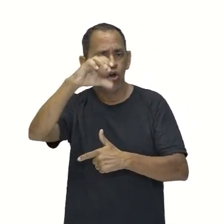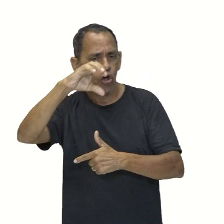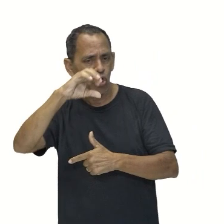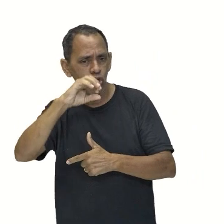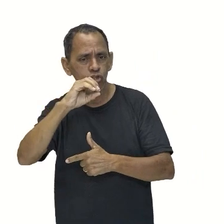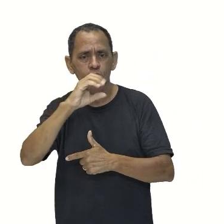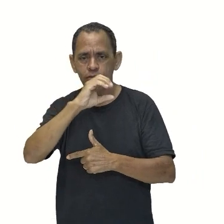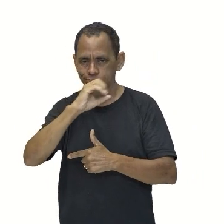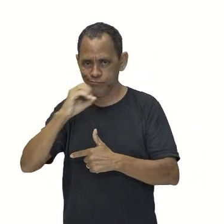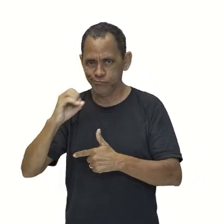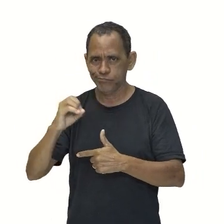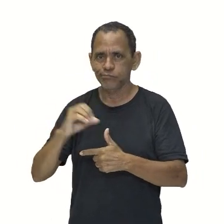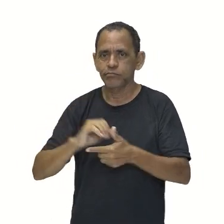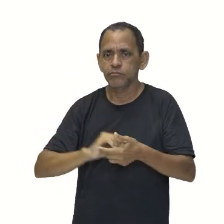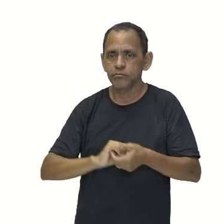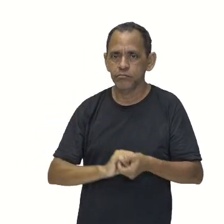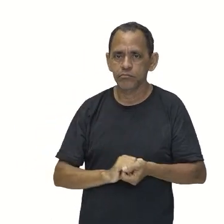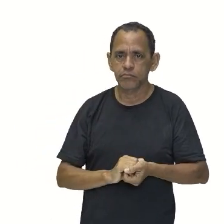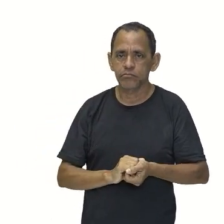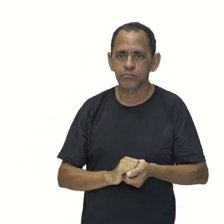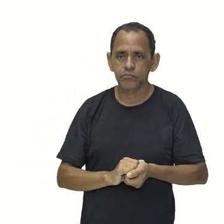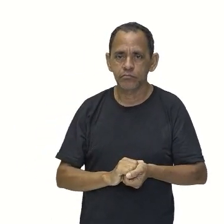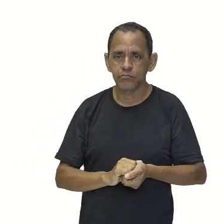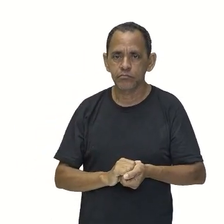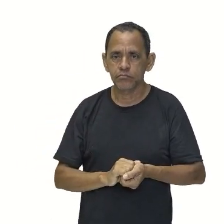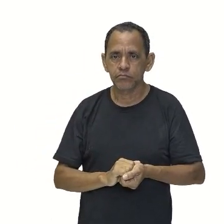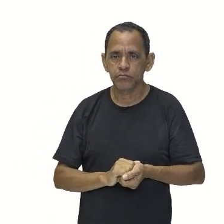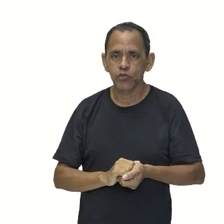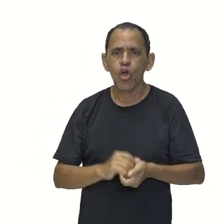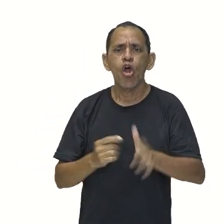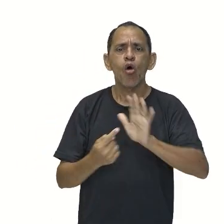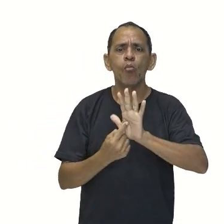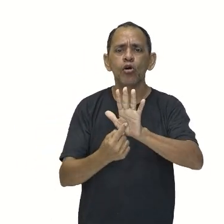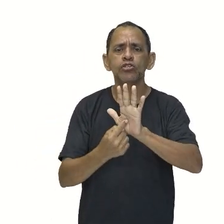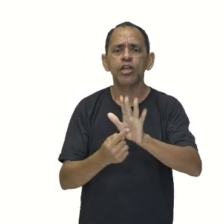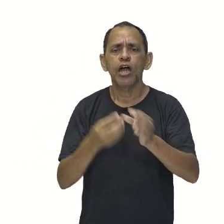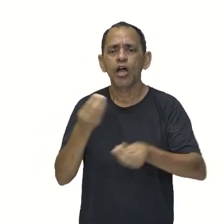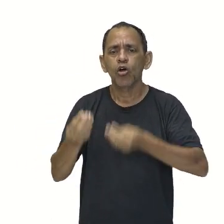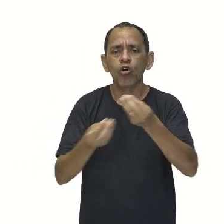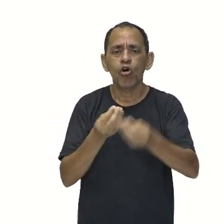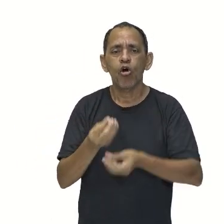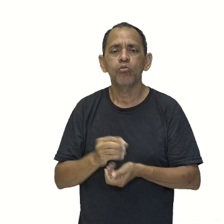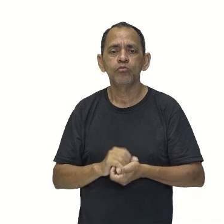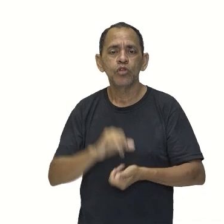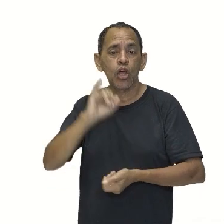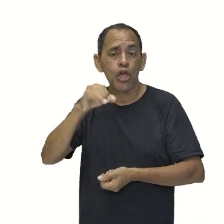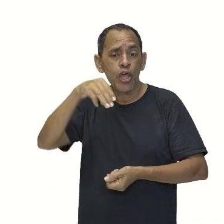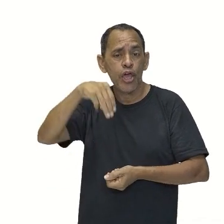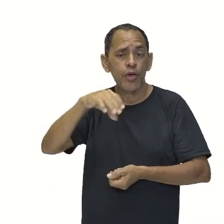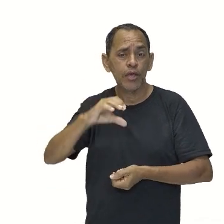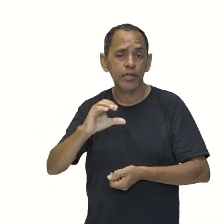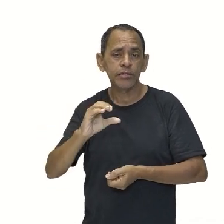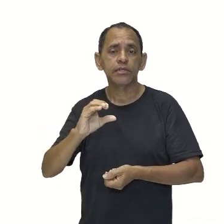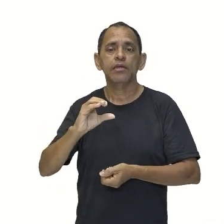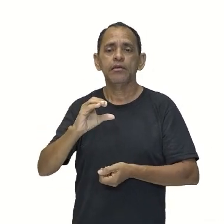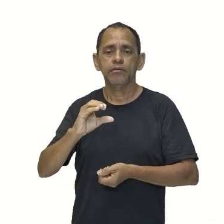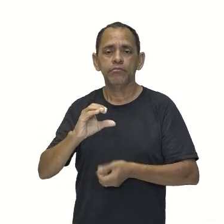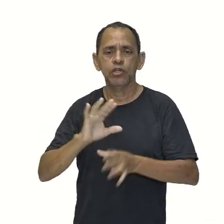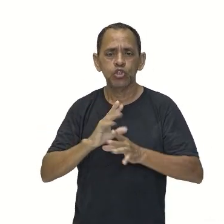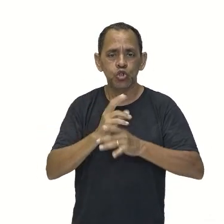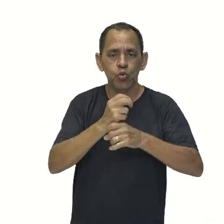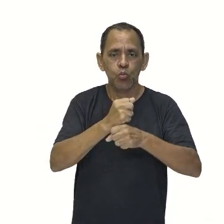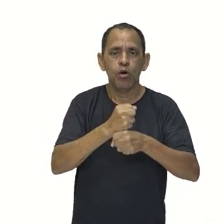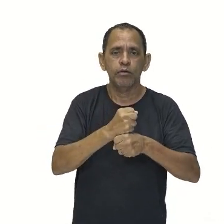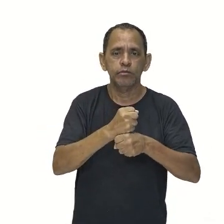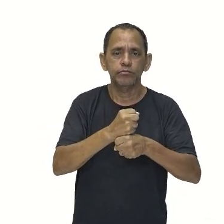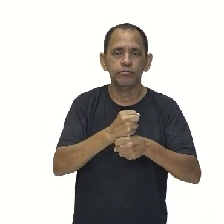ó. Então, já vamos já determinar o índice de massa corpórea dessa pessoa. Então, agora vamos dividir o